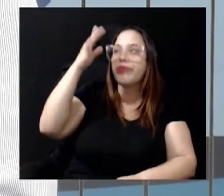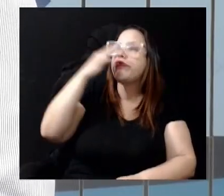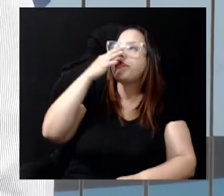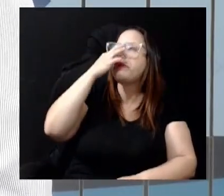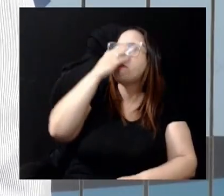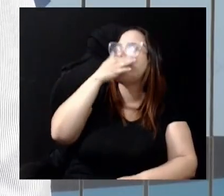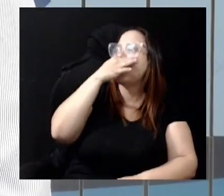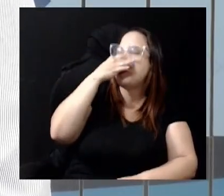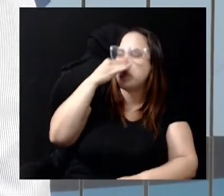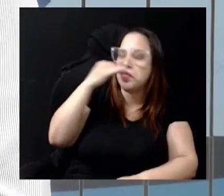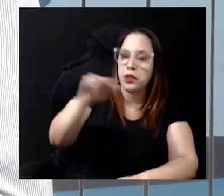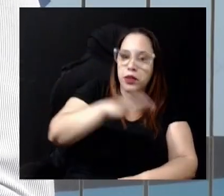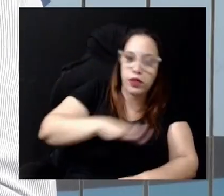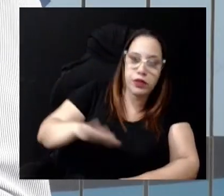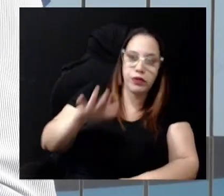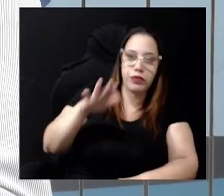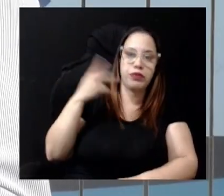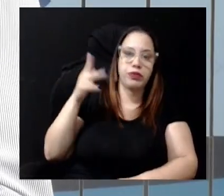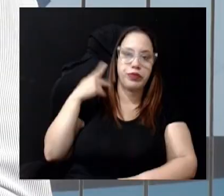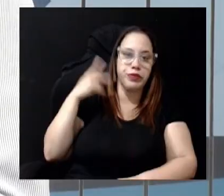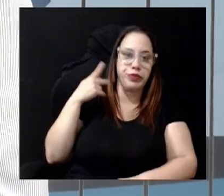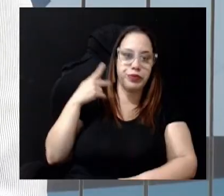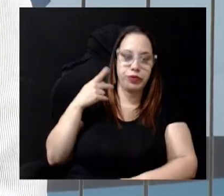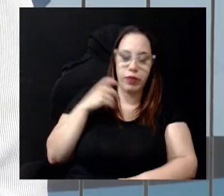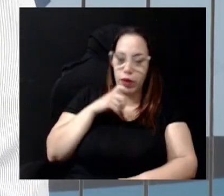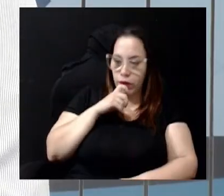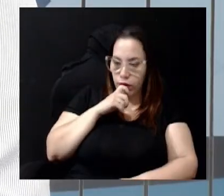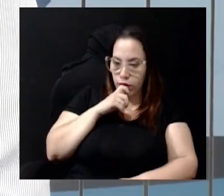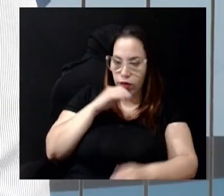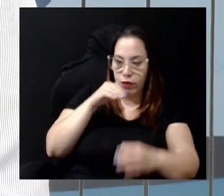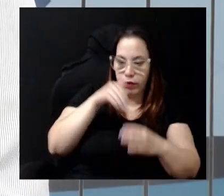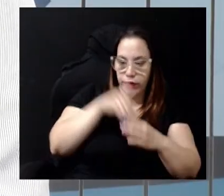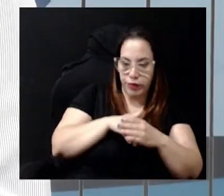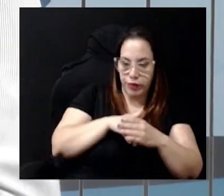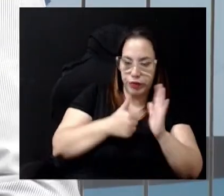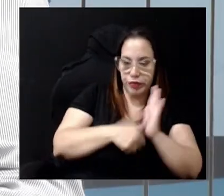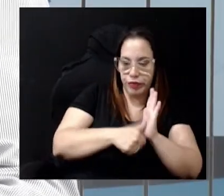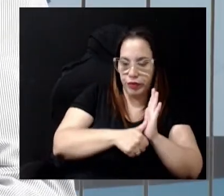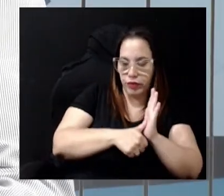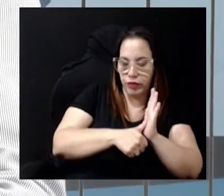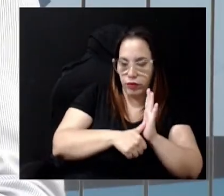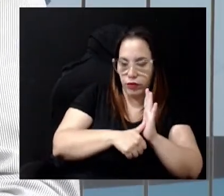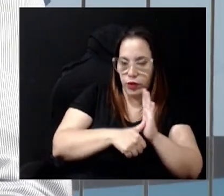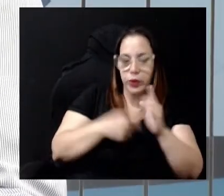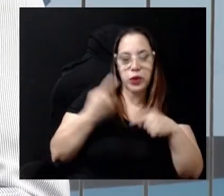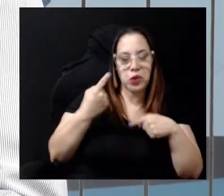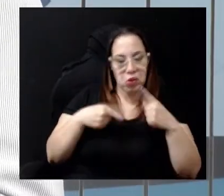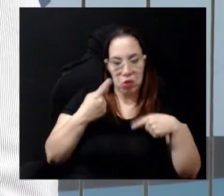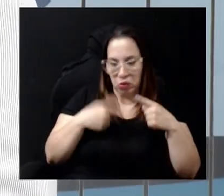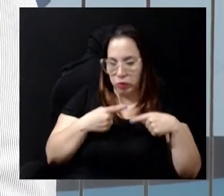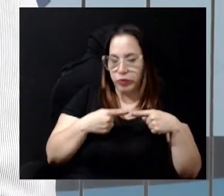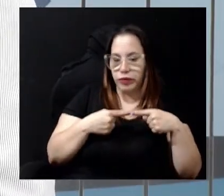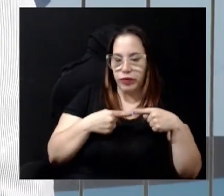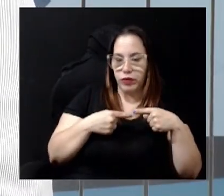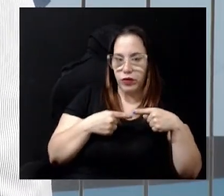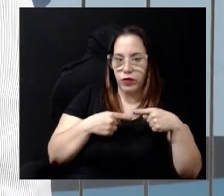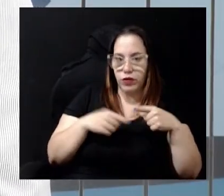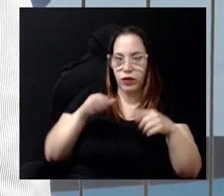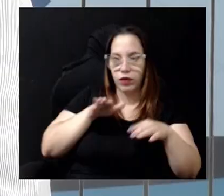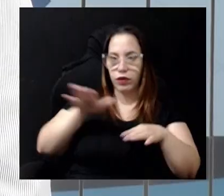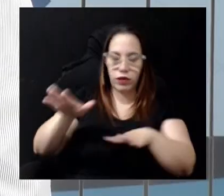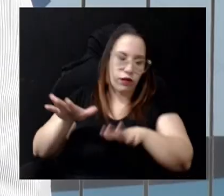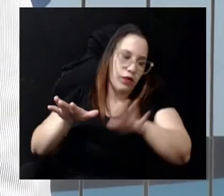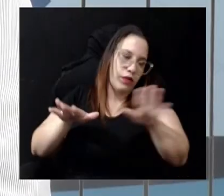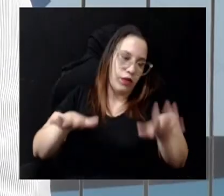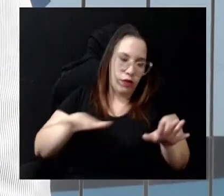o ano eleitoral. Isso seria objeto, evidentemente, de discussões que desviariam, né, as